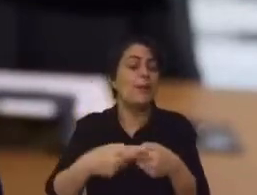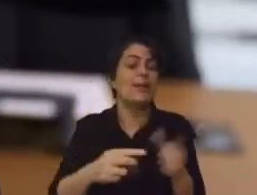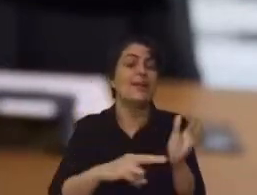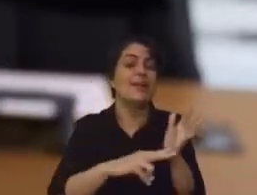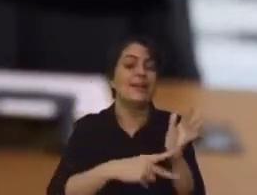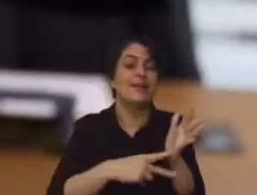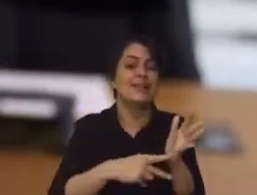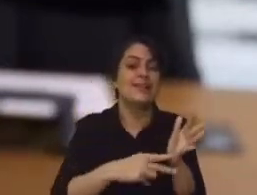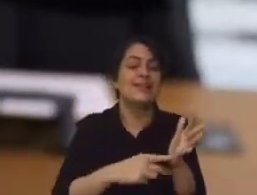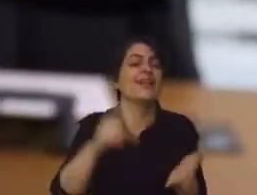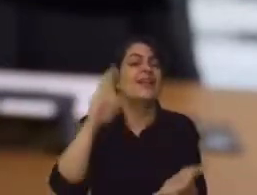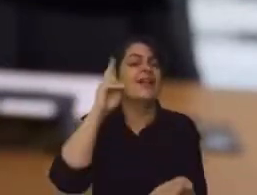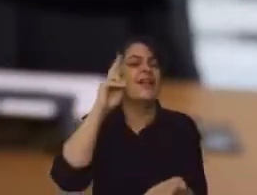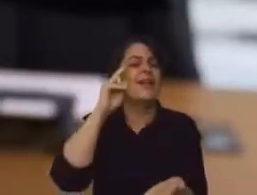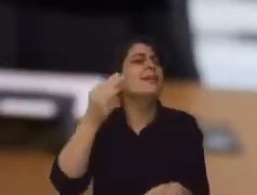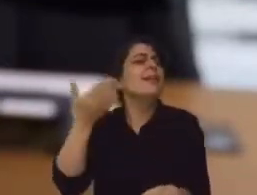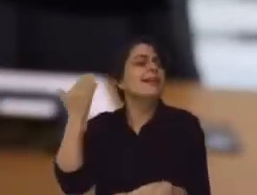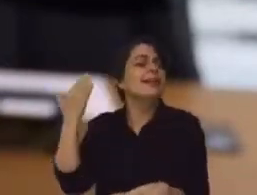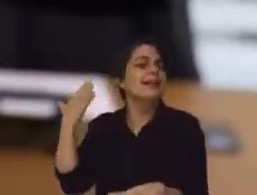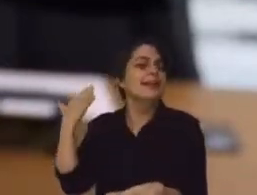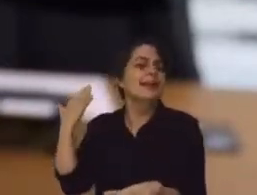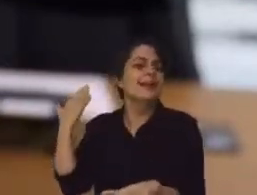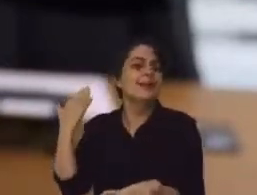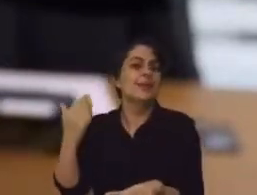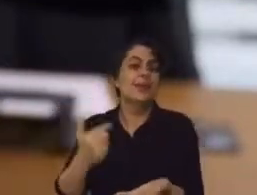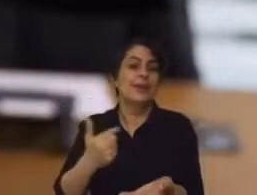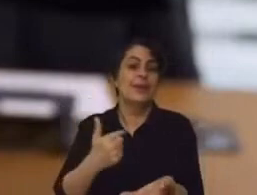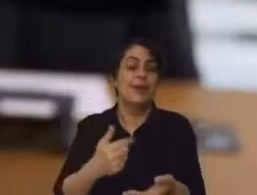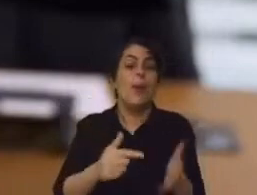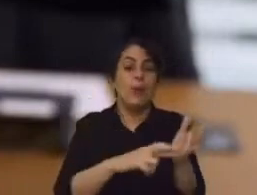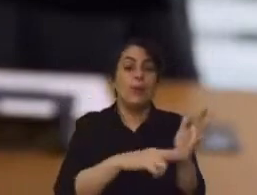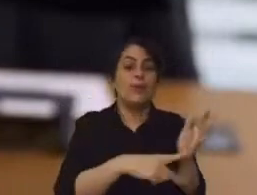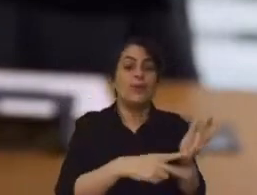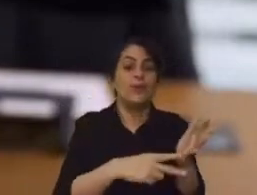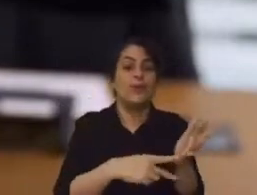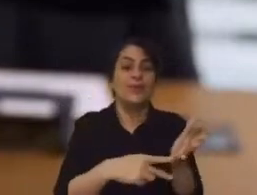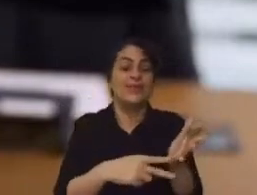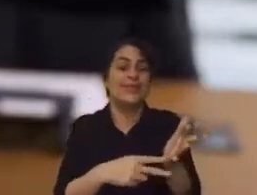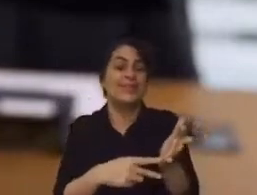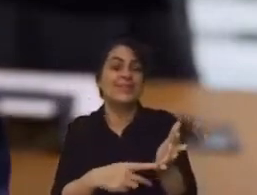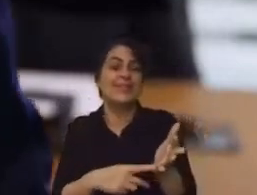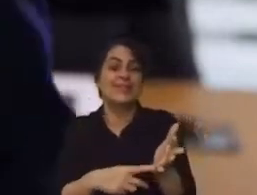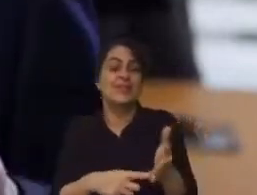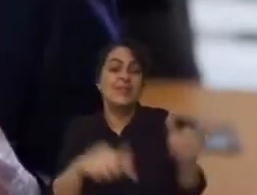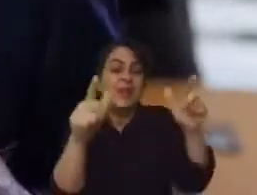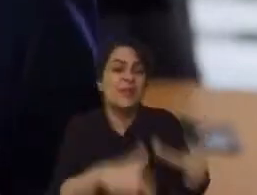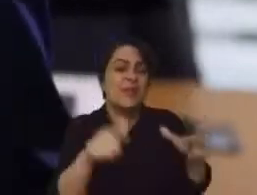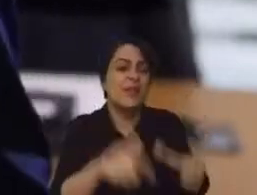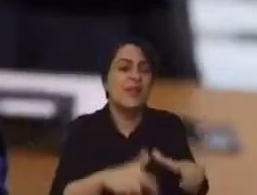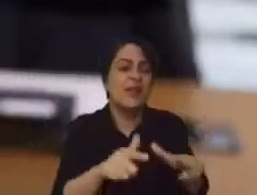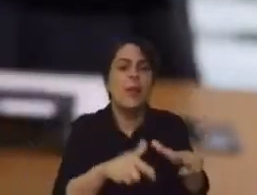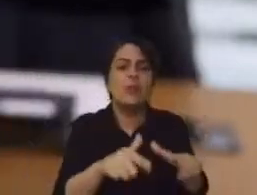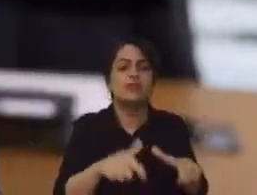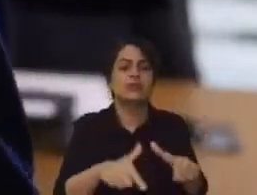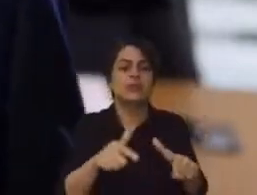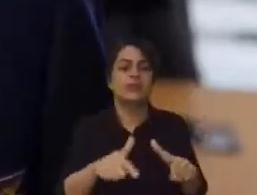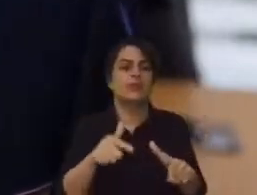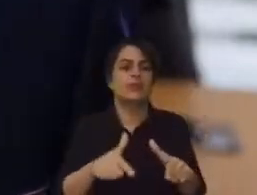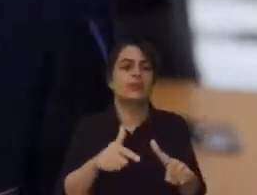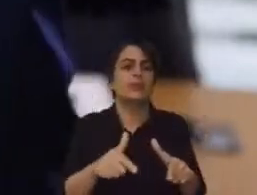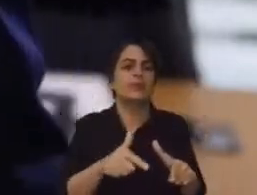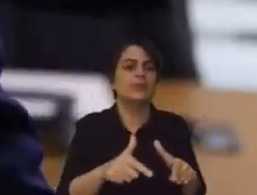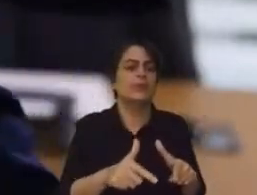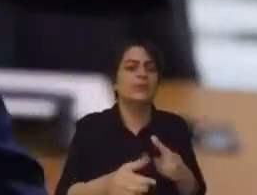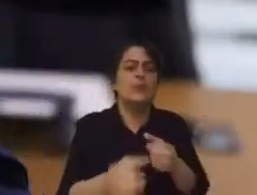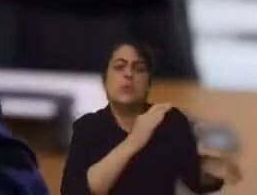eu fui presidente do sindicato, eu tratava o sindicato como órgão de contestação, Sérgio. Então, a minha obrigação não era dizer